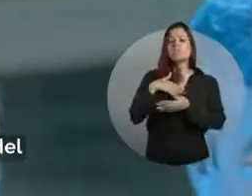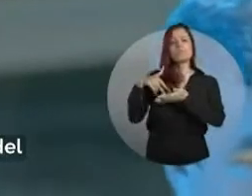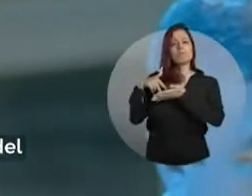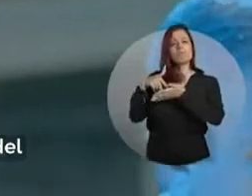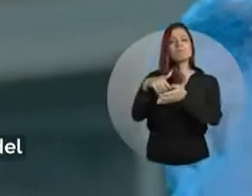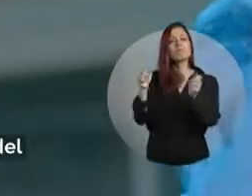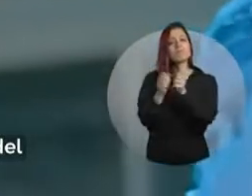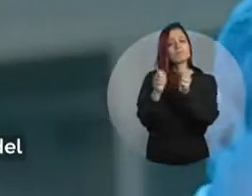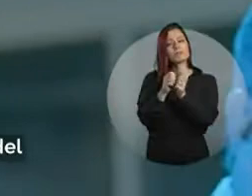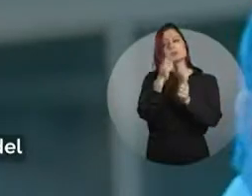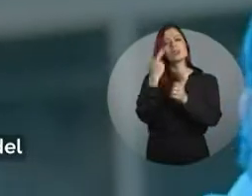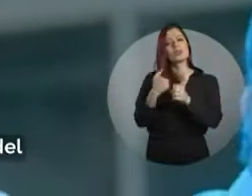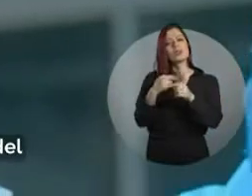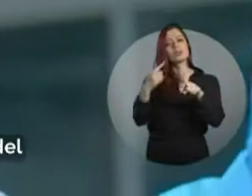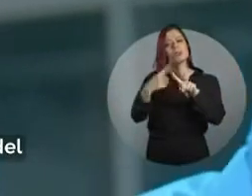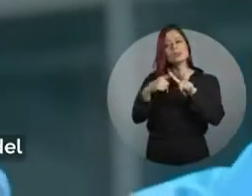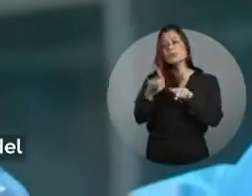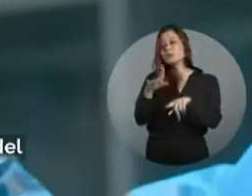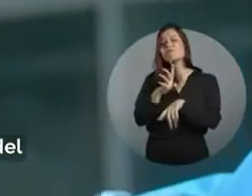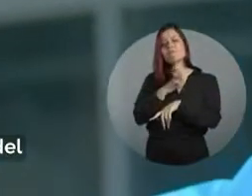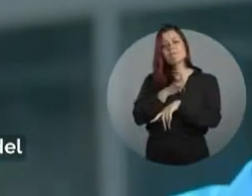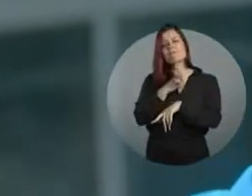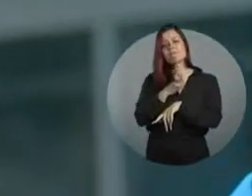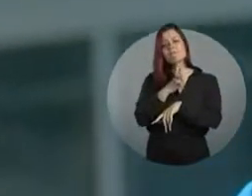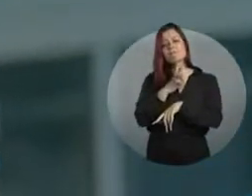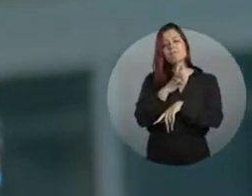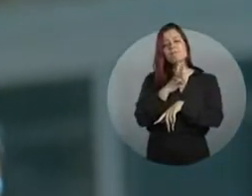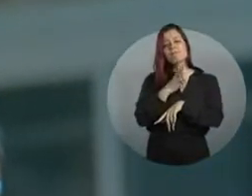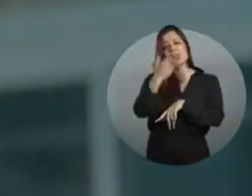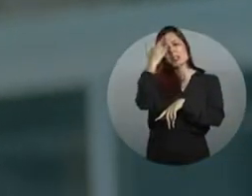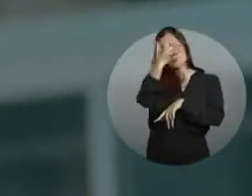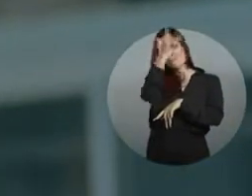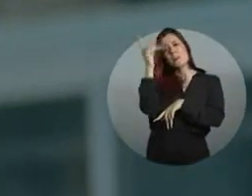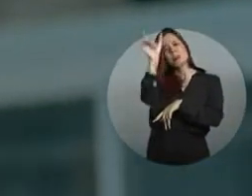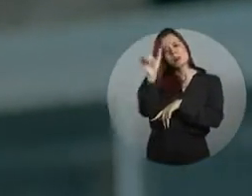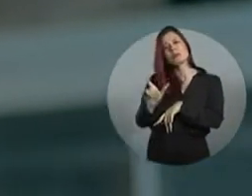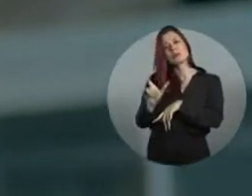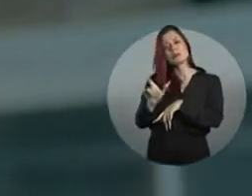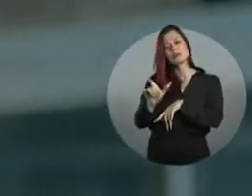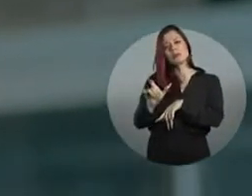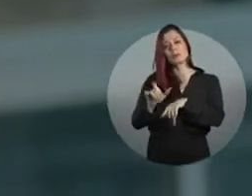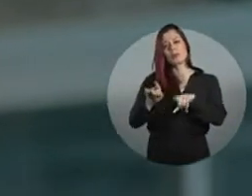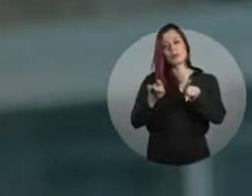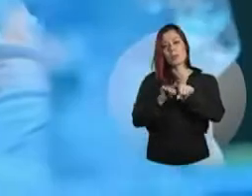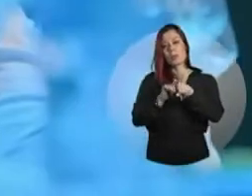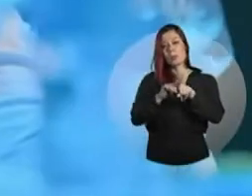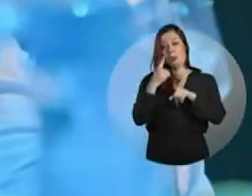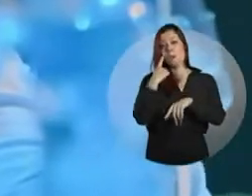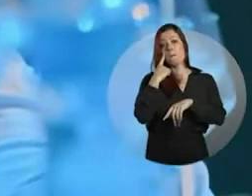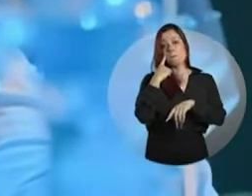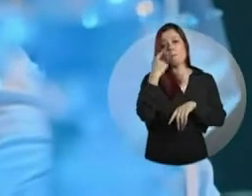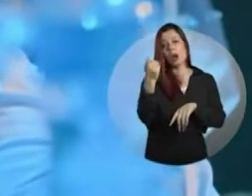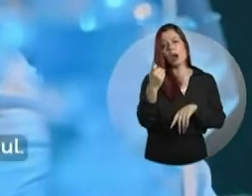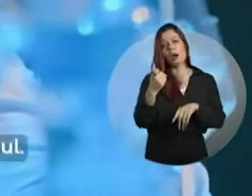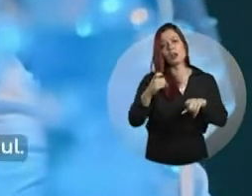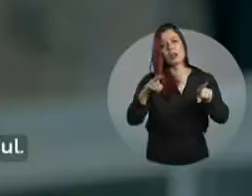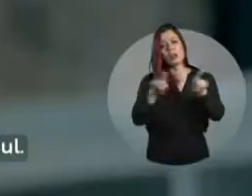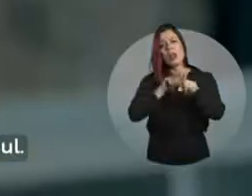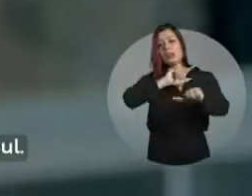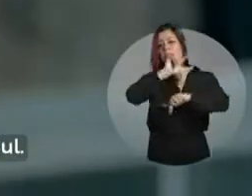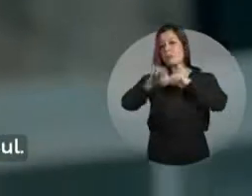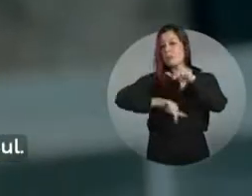muito prazer de estar nessa caminhada com o Eduardo Riedel, porque eu o conheço, sei a pessoa que ele é, do